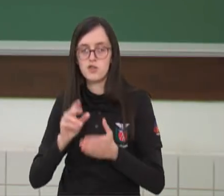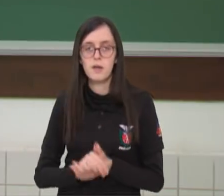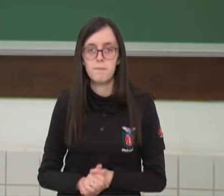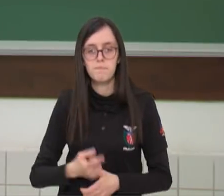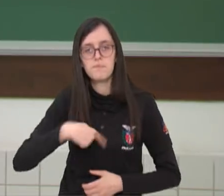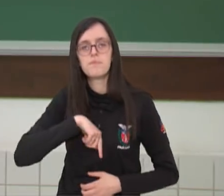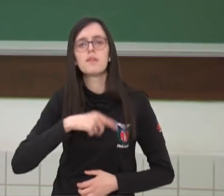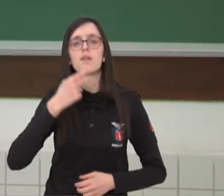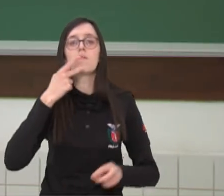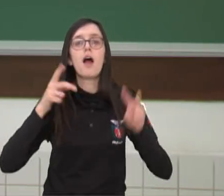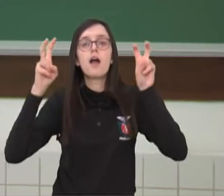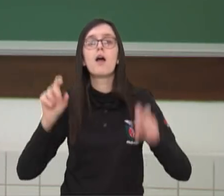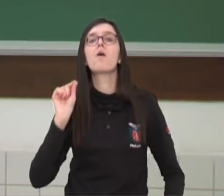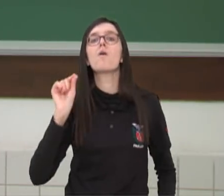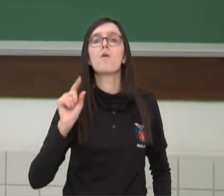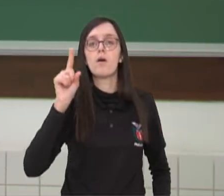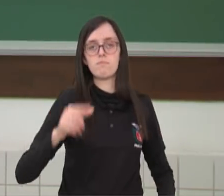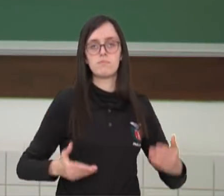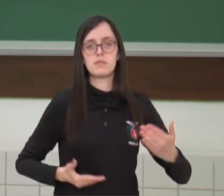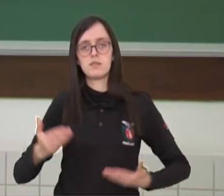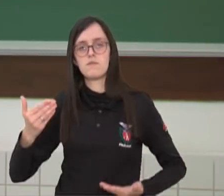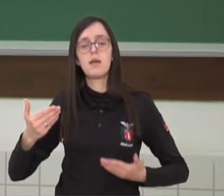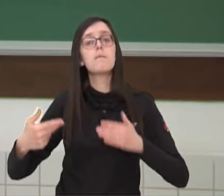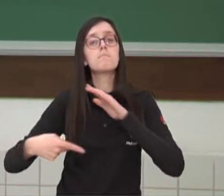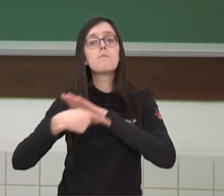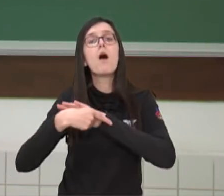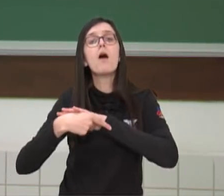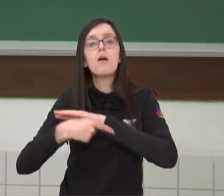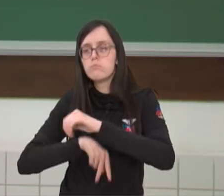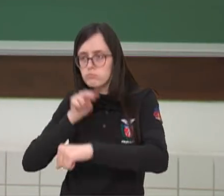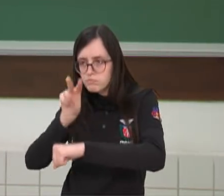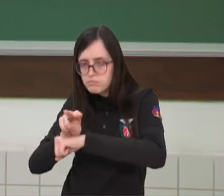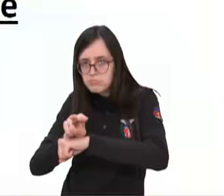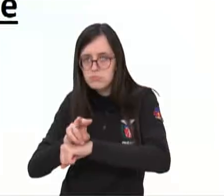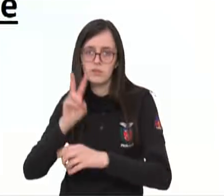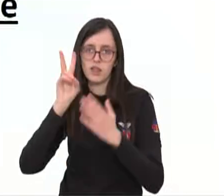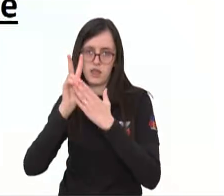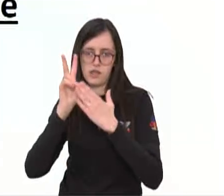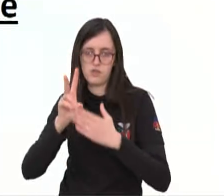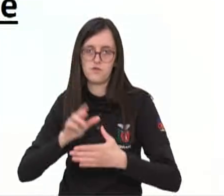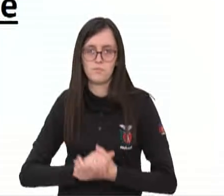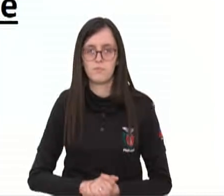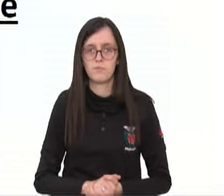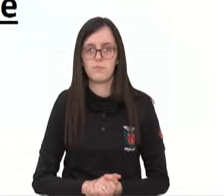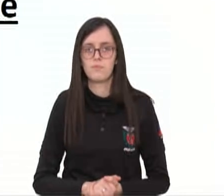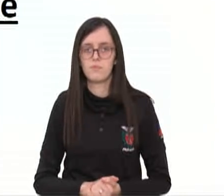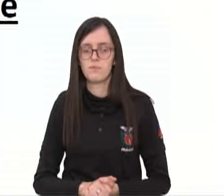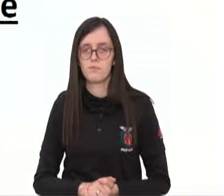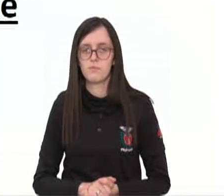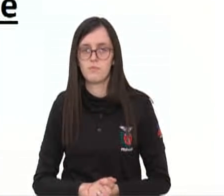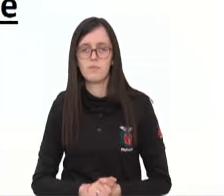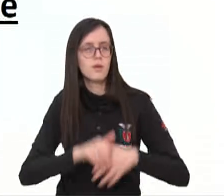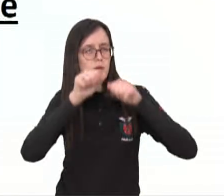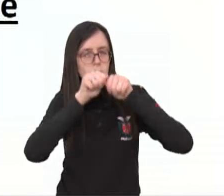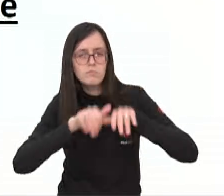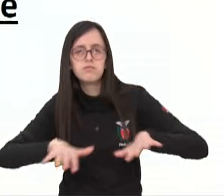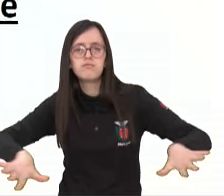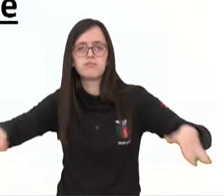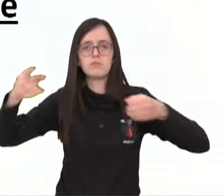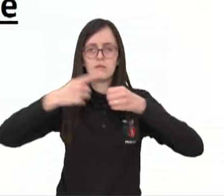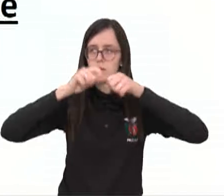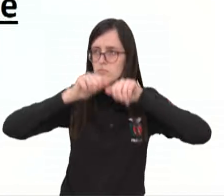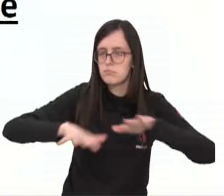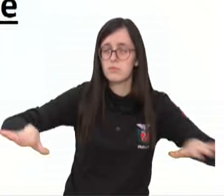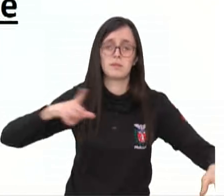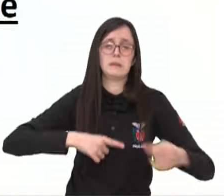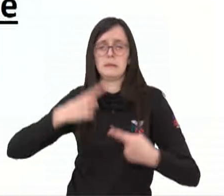gente entra agora para falar sobre o serviço de proteção aos índios. Olha aí, a expansão para o interior